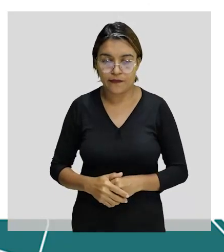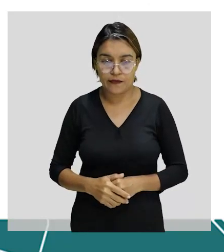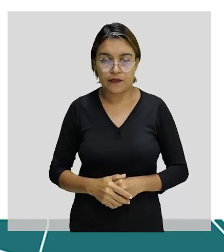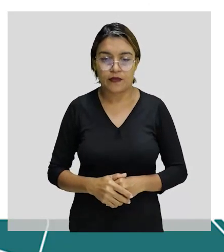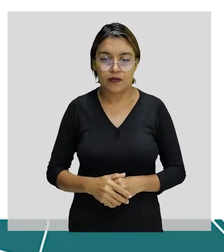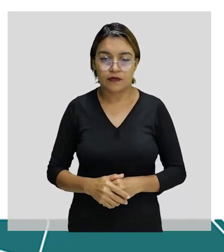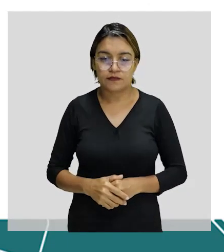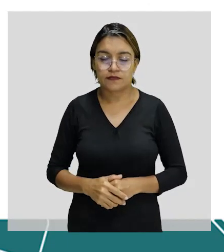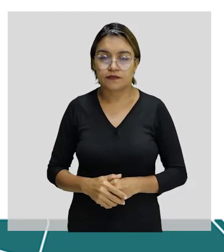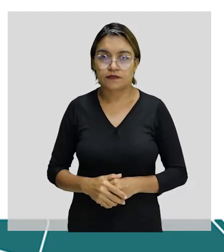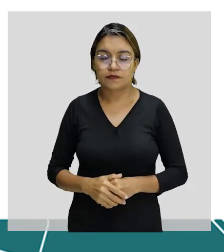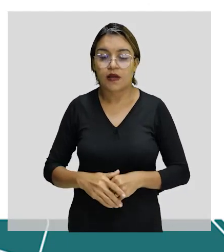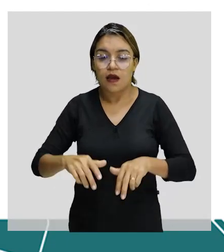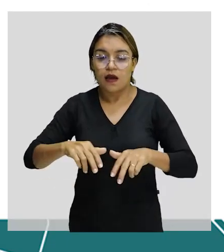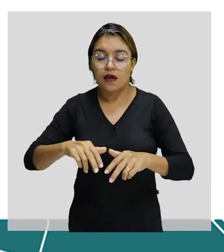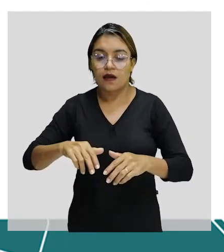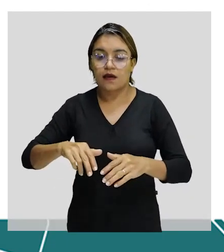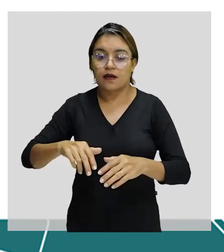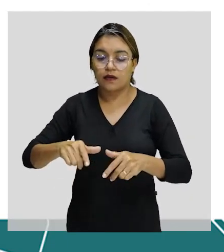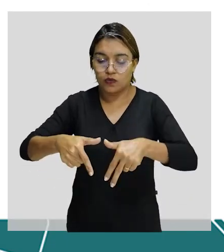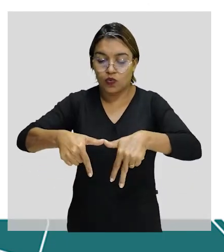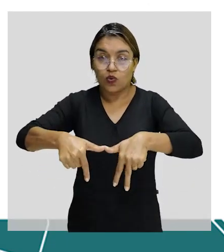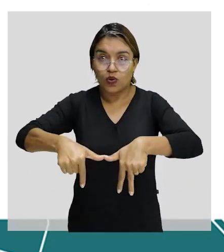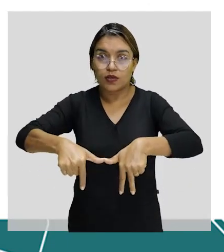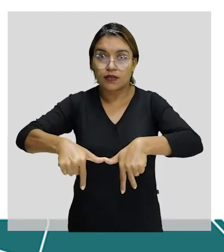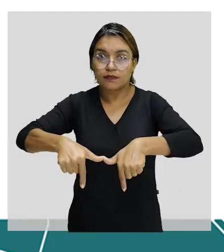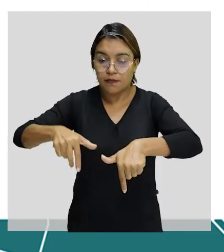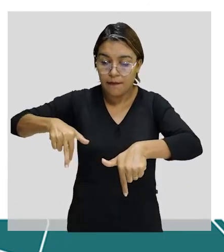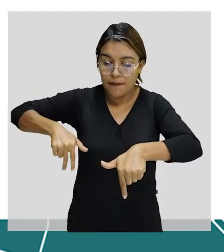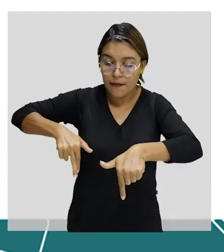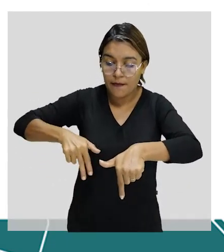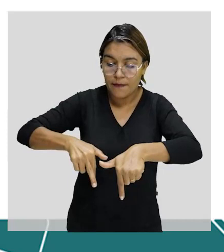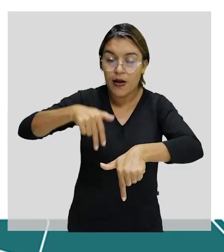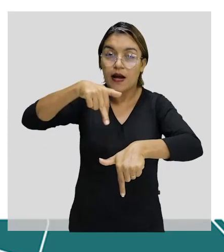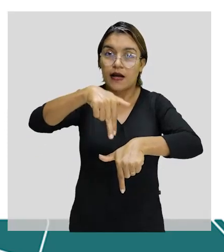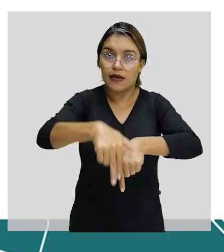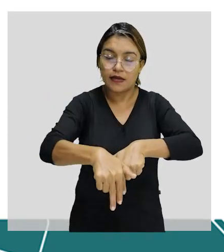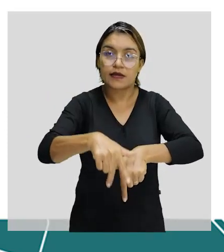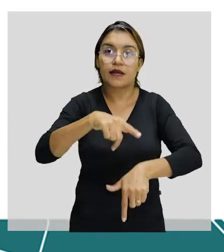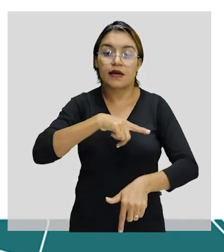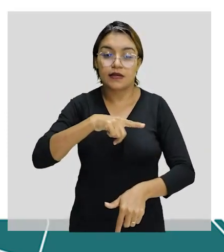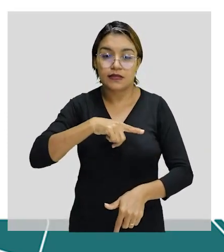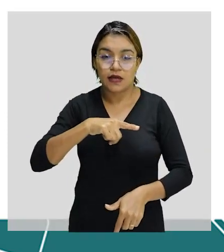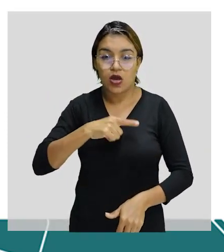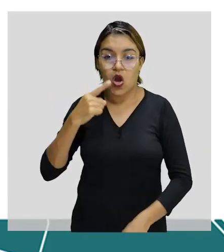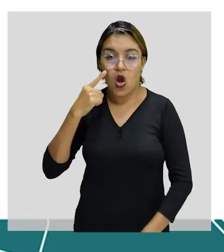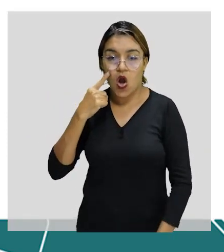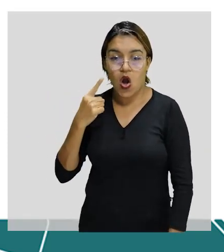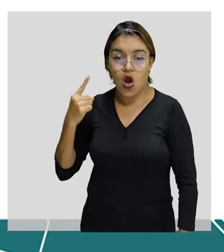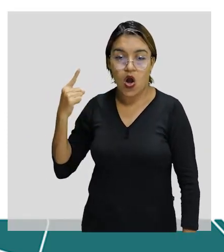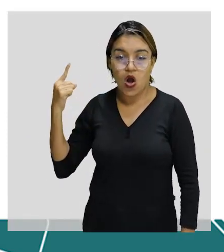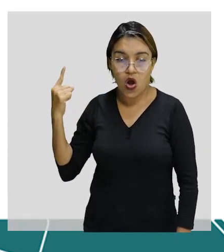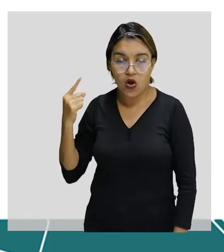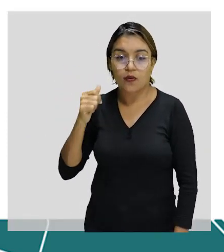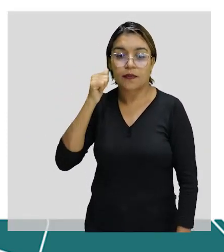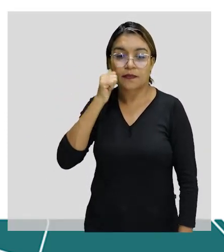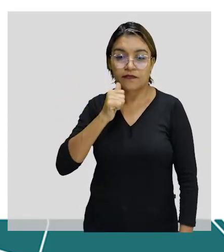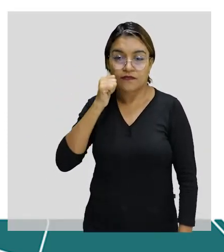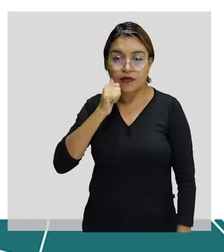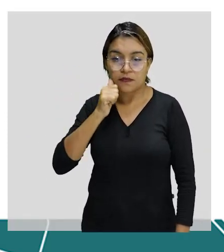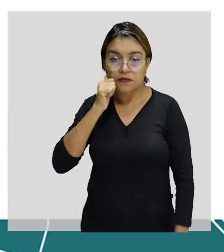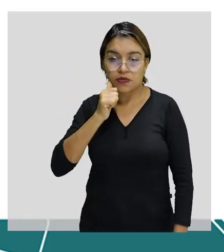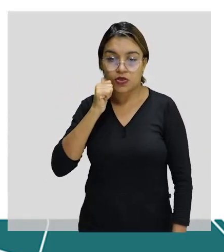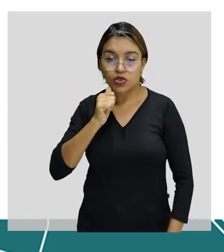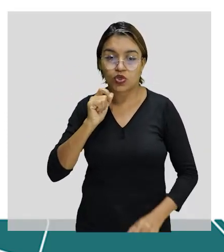Corridas com barreiras. Elas se subdividem em dois grupos, 100 metros feminino, 110 metros masculino e 400